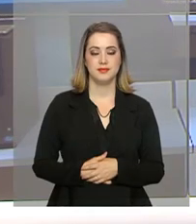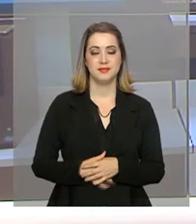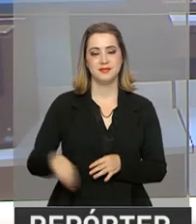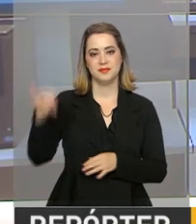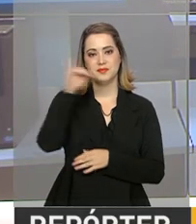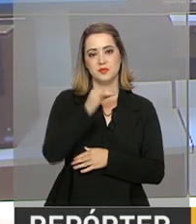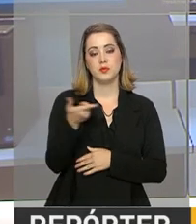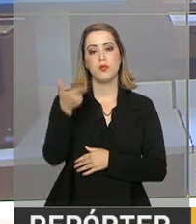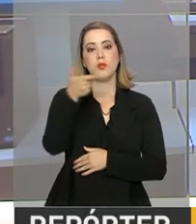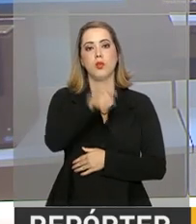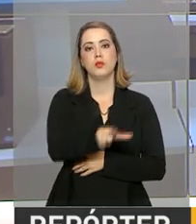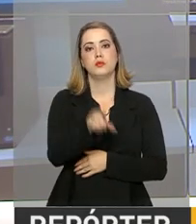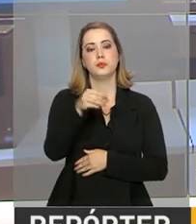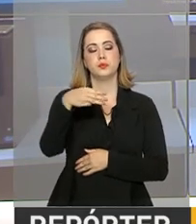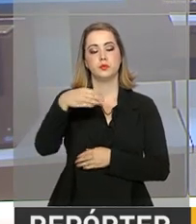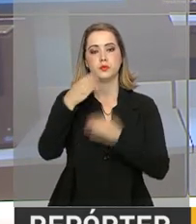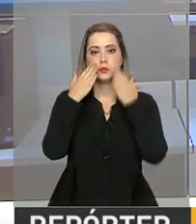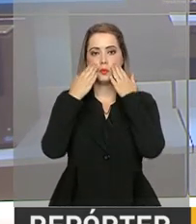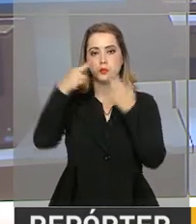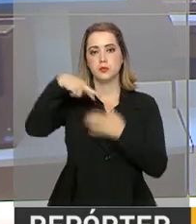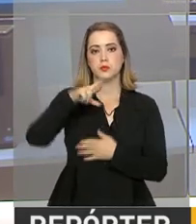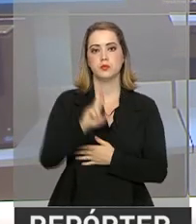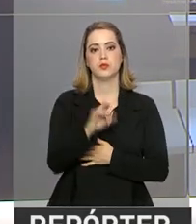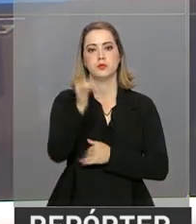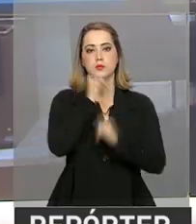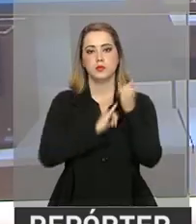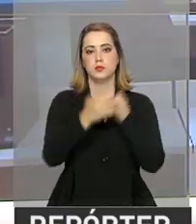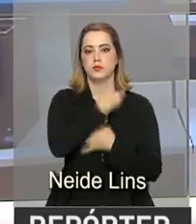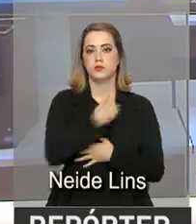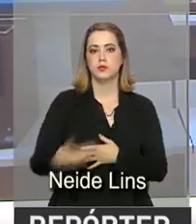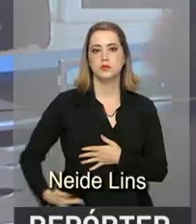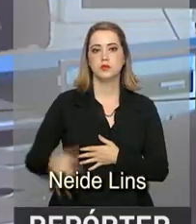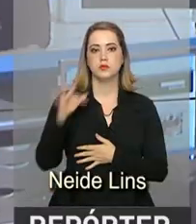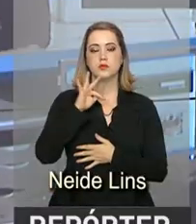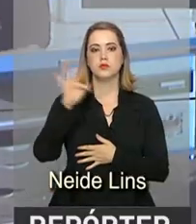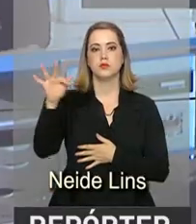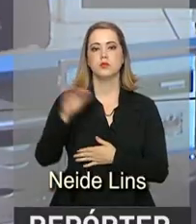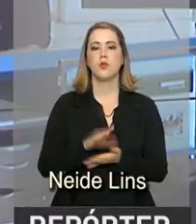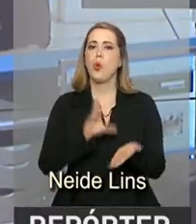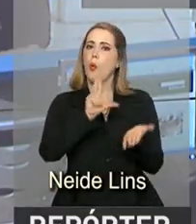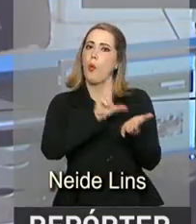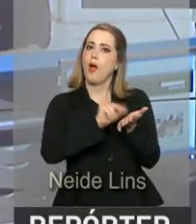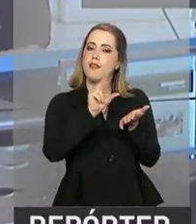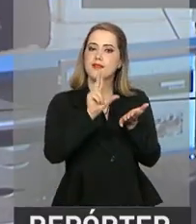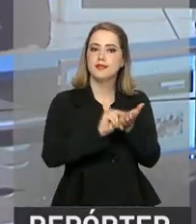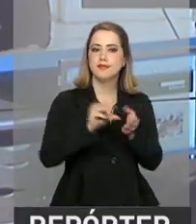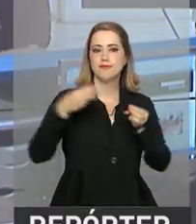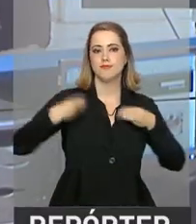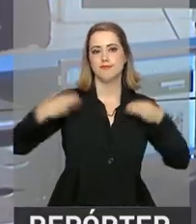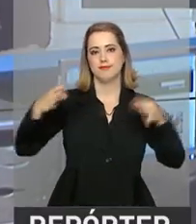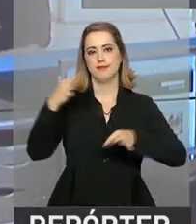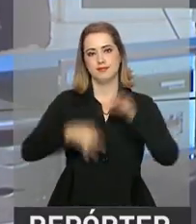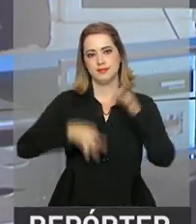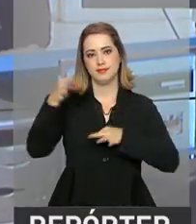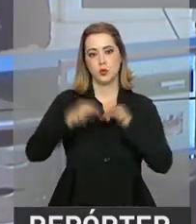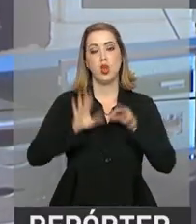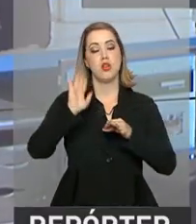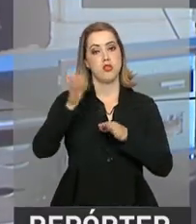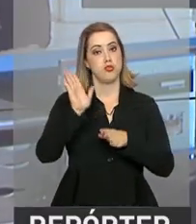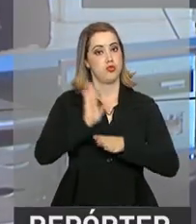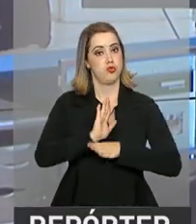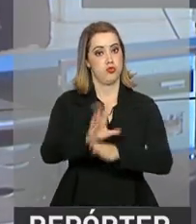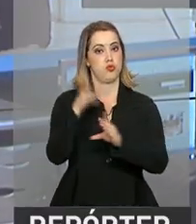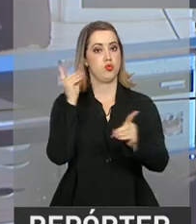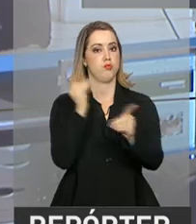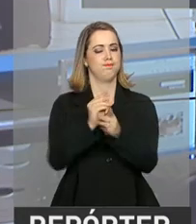Olá estamos de volta com o repórter NBR as notícias do governo federal um aplicativo do Ministério da Justiça já ajudou a